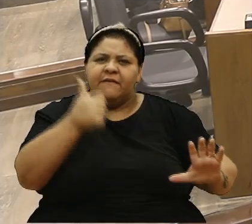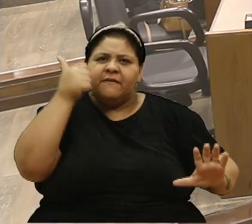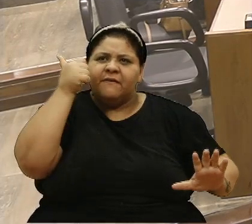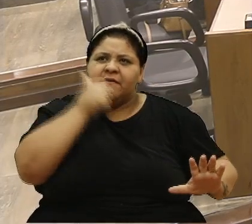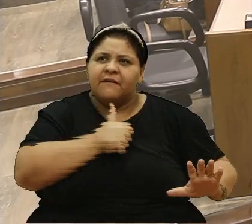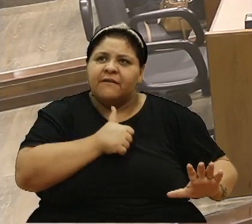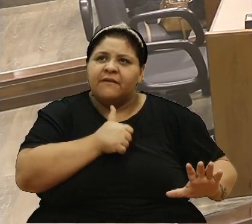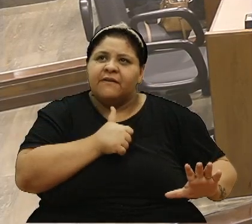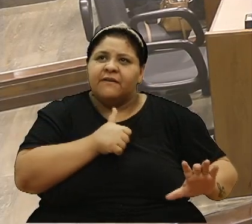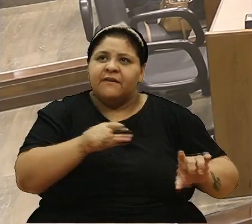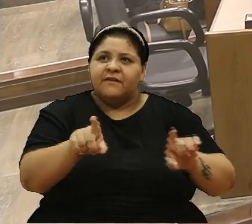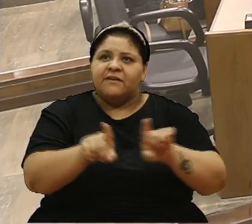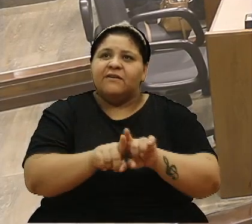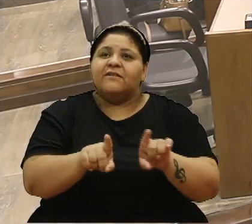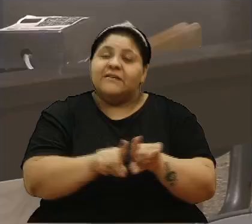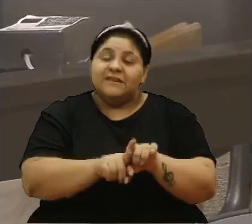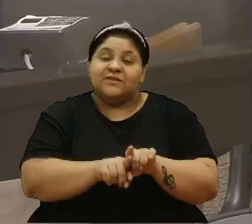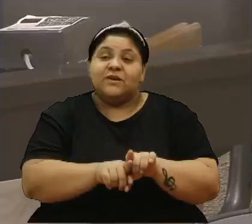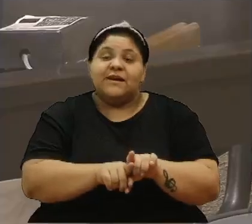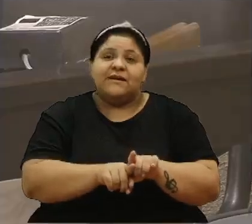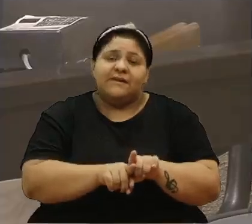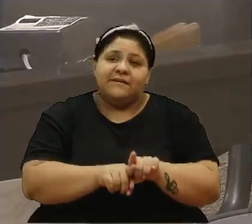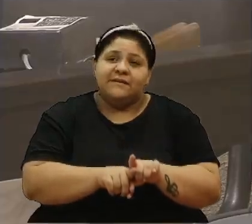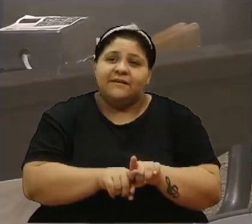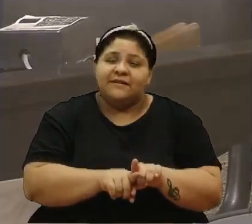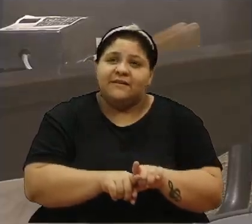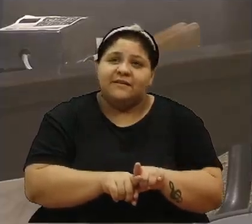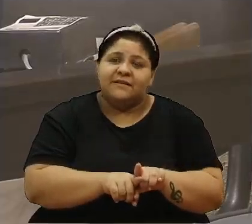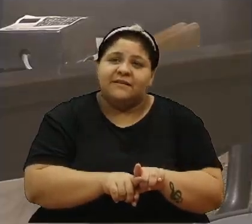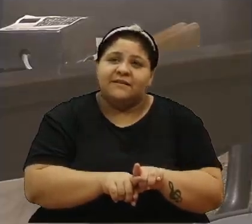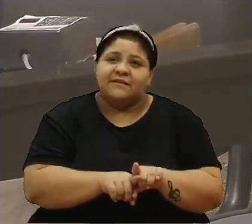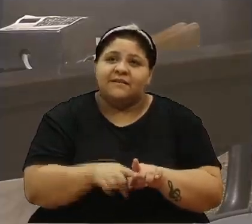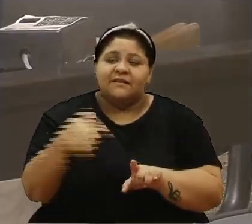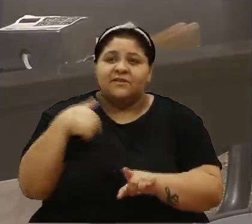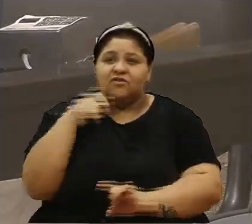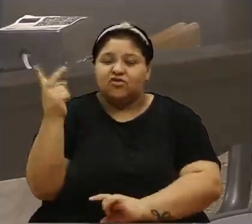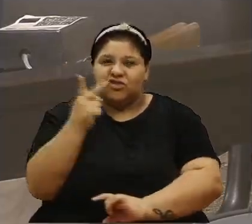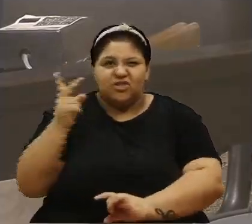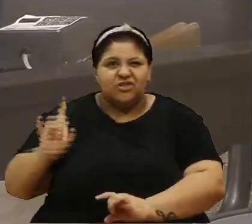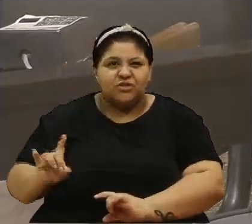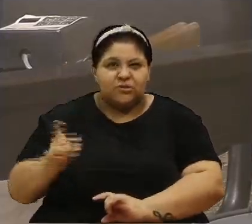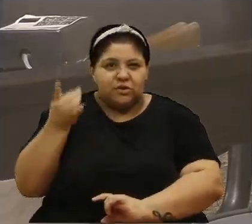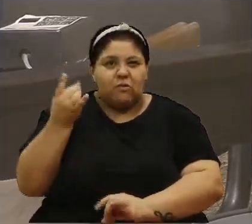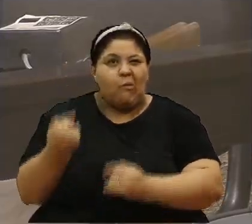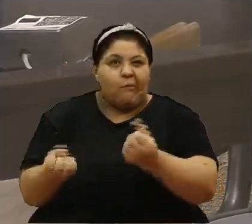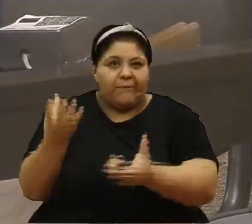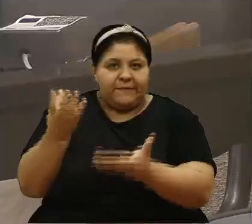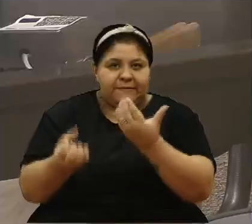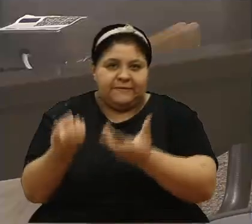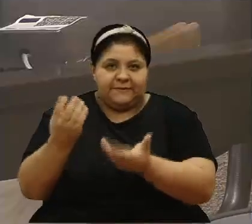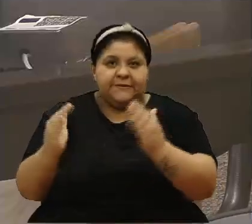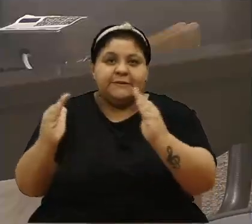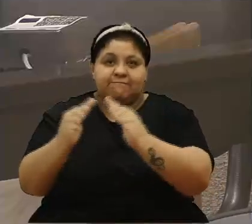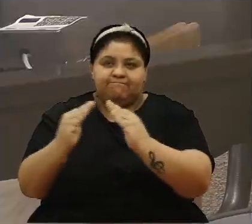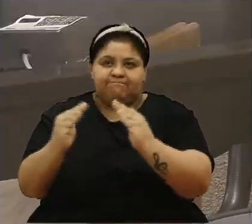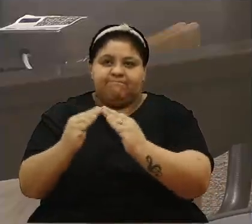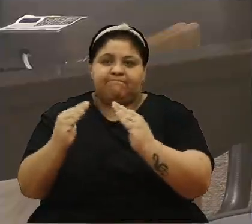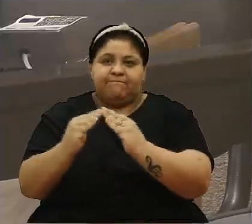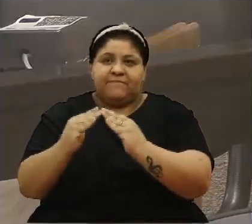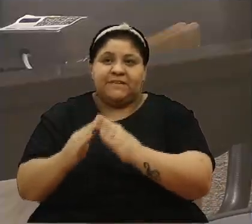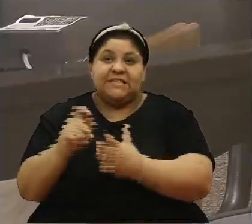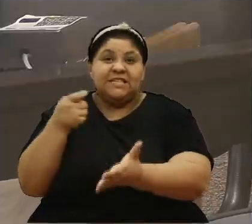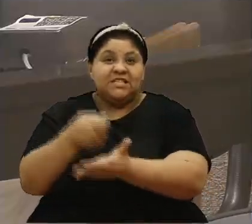ontem dados, né? Mas como foi falado, esses 2 últimos incêndios em residências foi tentativa